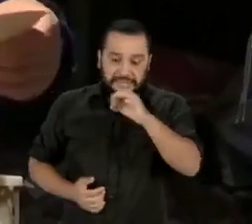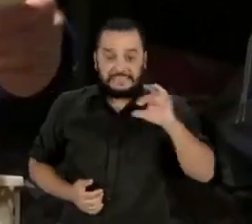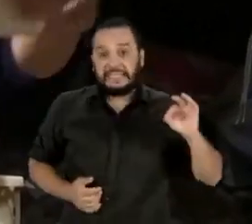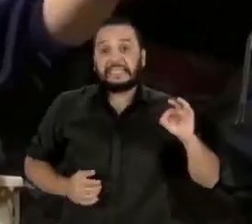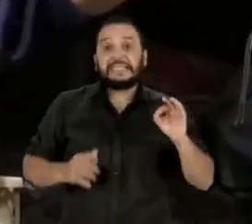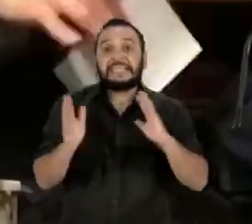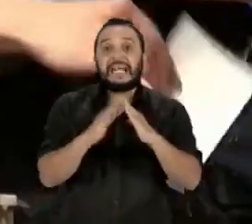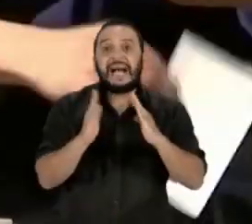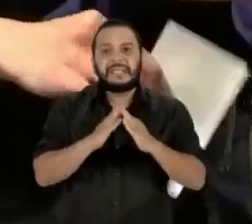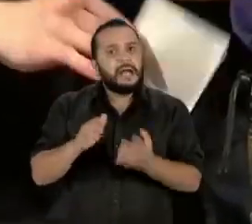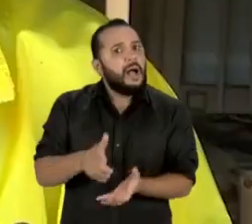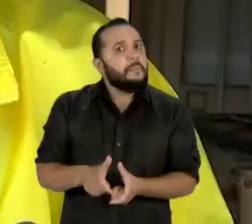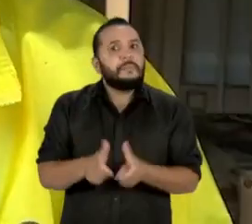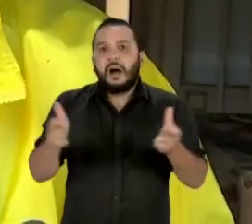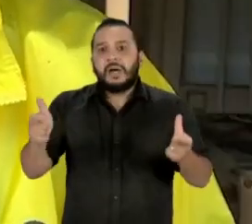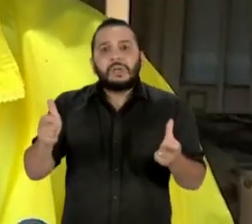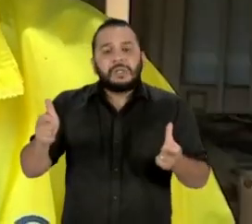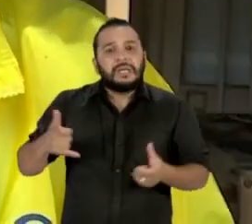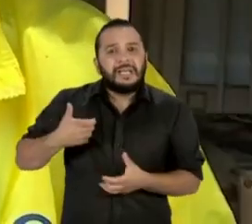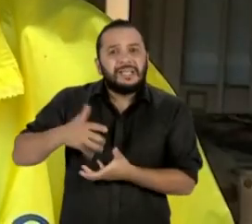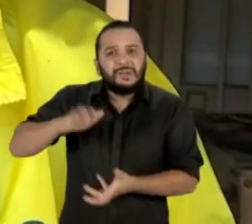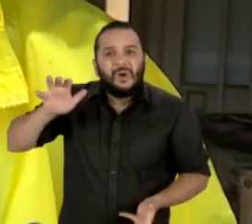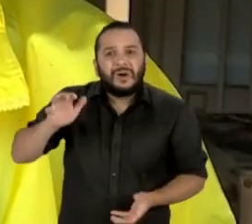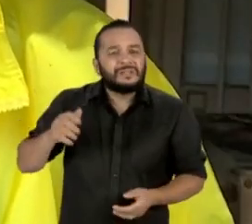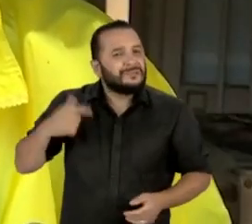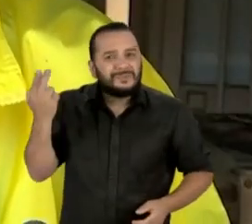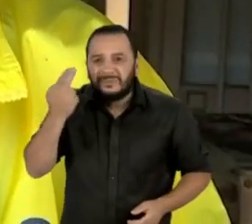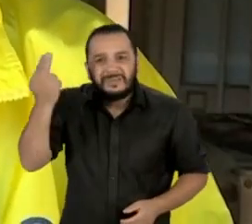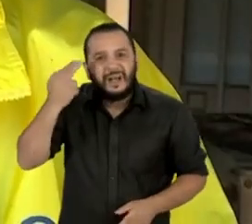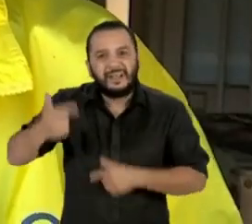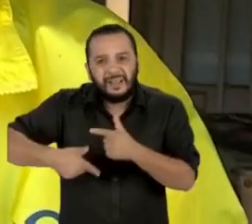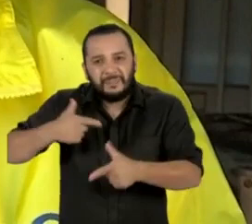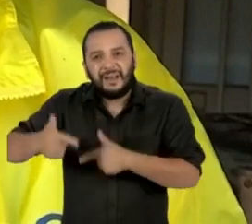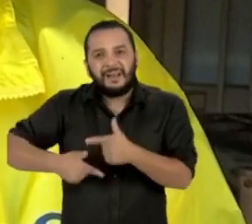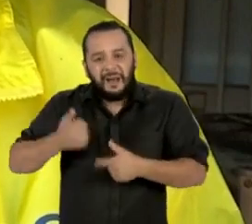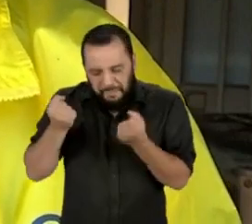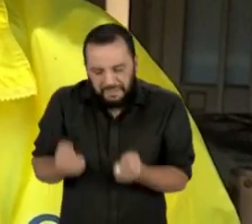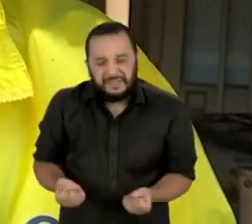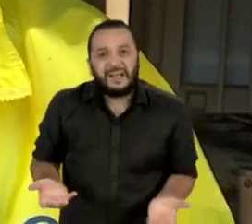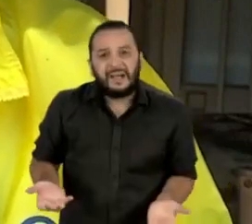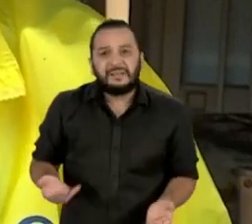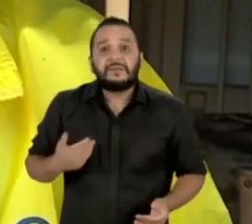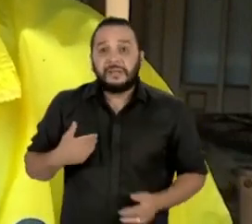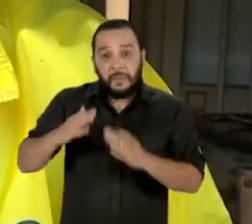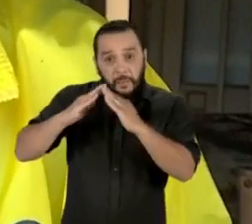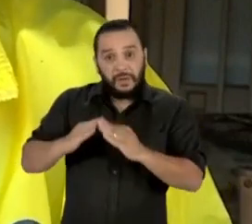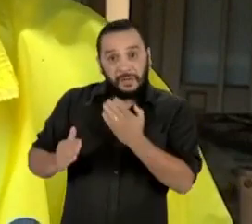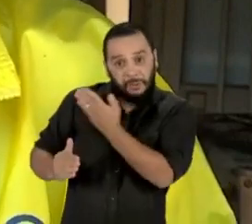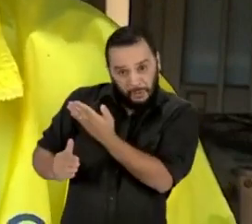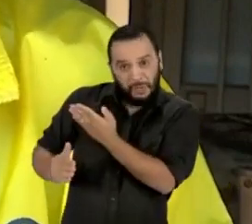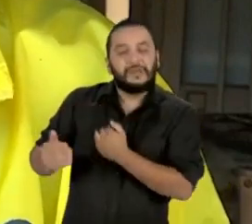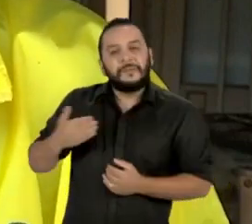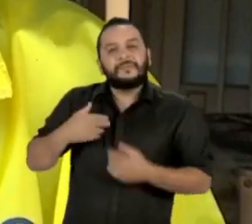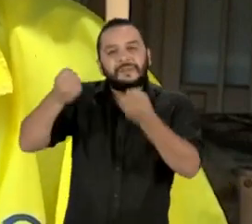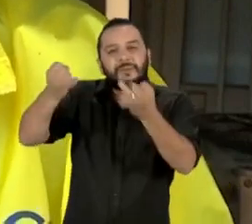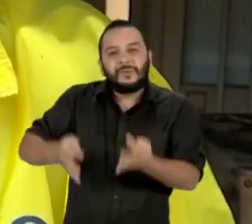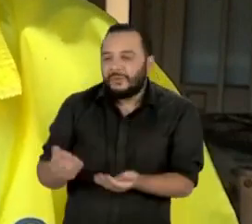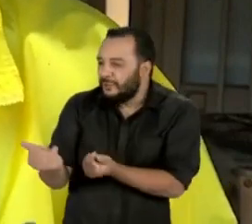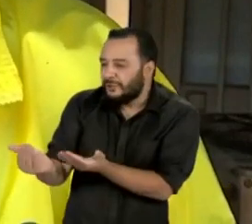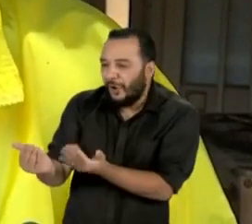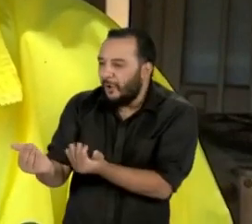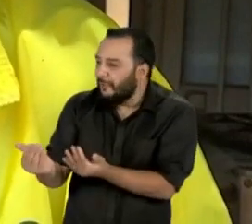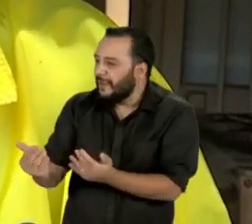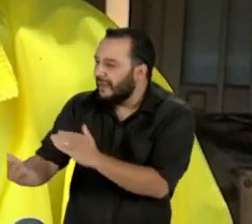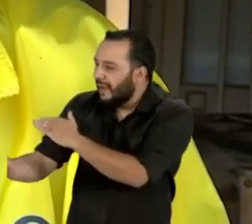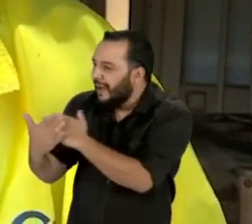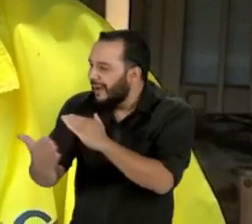maioria de idosos que não podem fazer esse trabalho. Essa moradora de 78 anos diz que a disposição dos jovens fez ela sentir